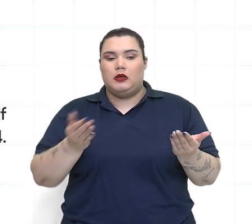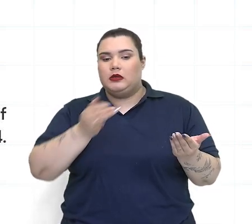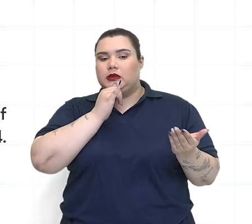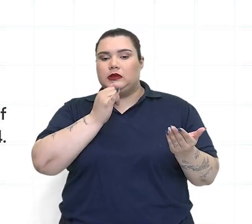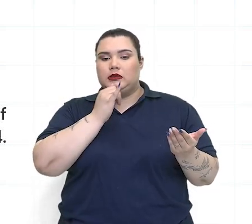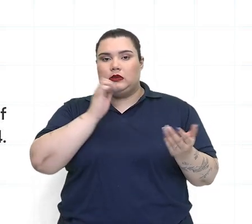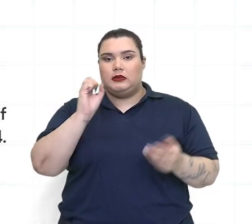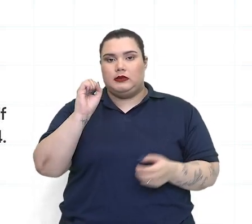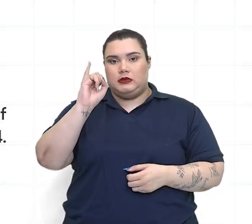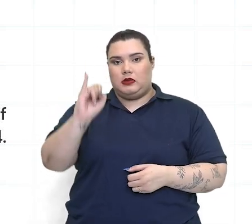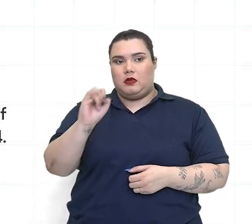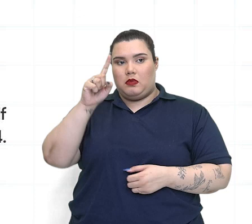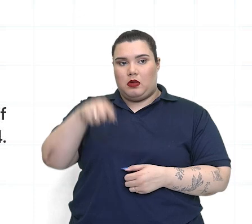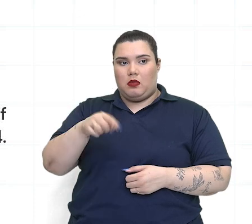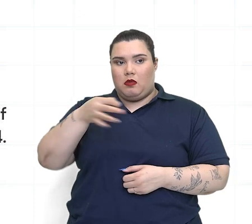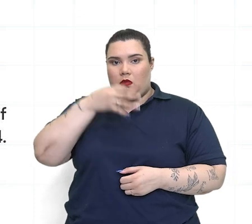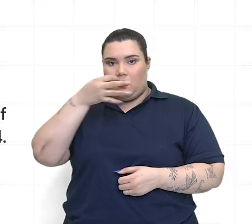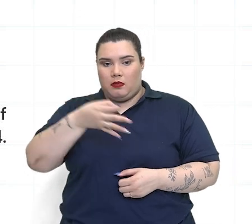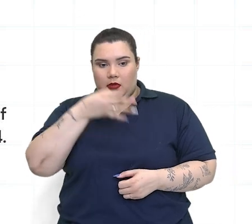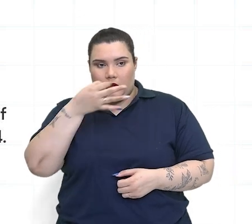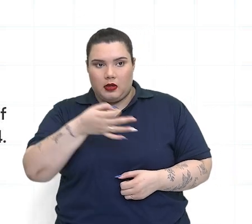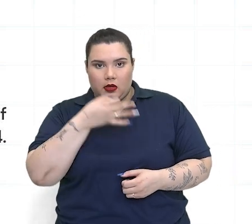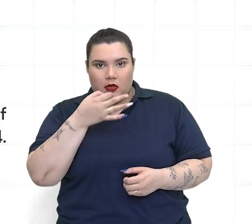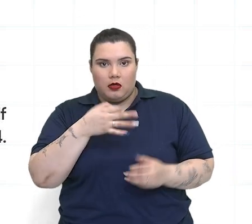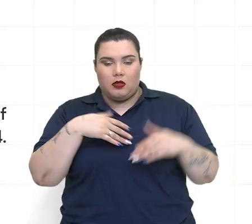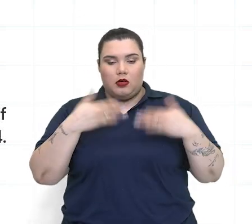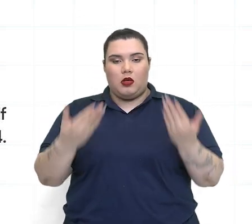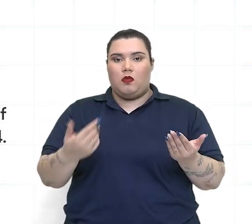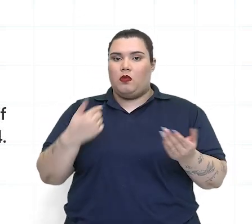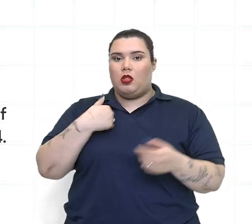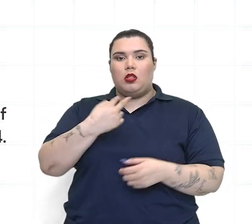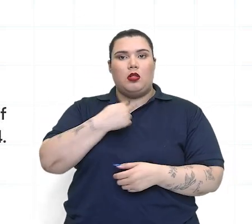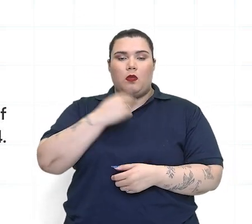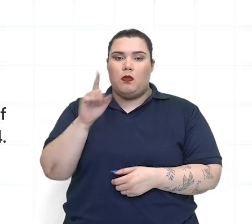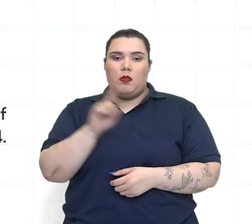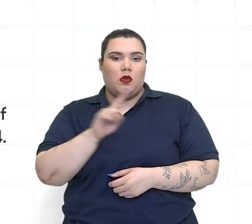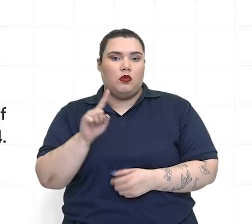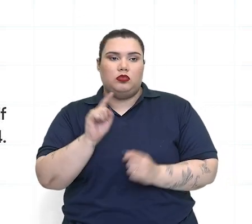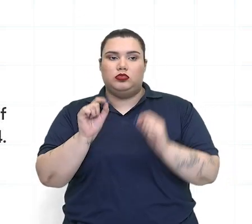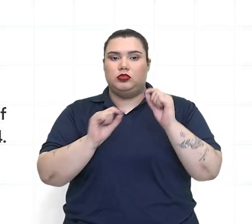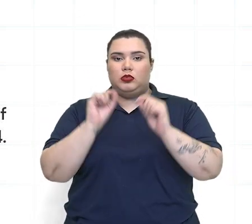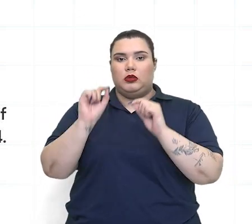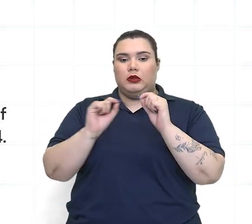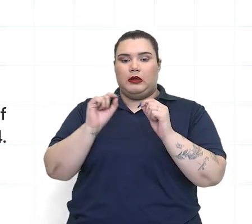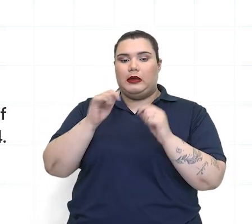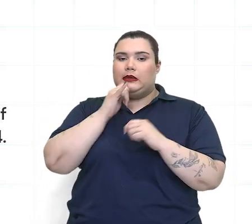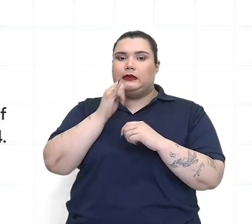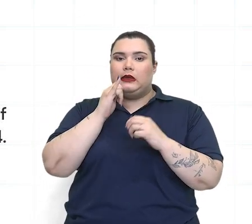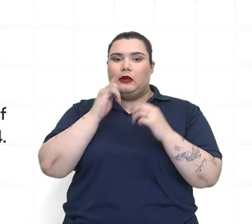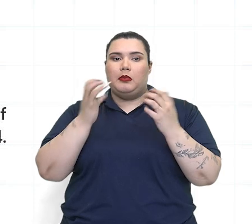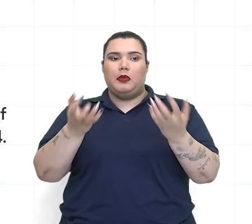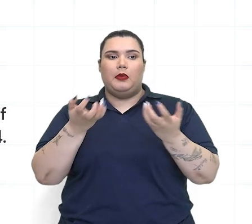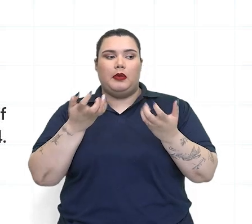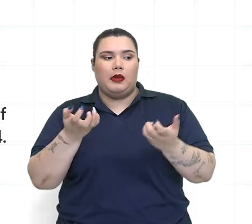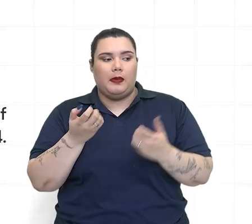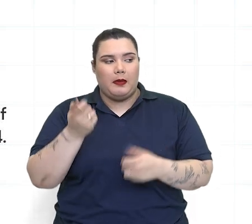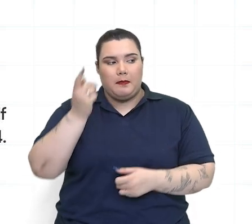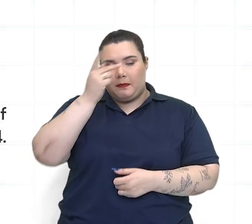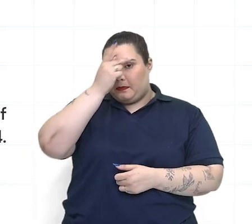se é uma opinião, eu não posso, né, querer que